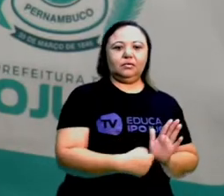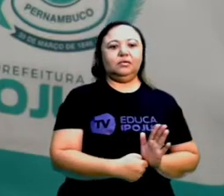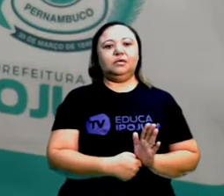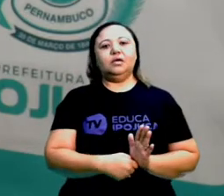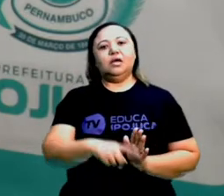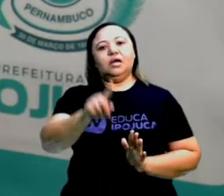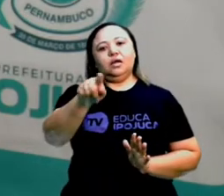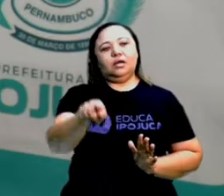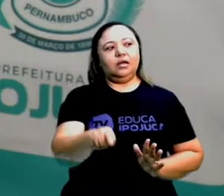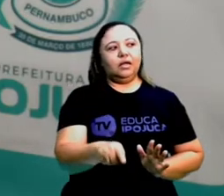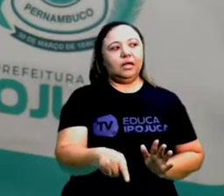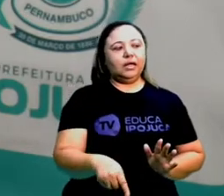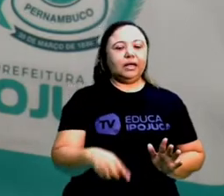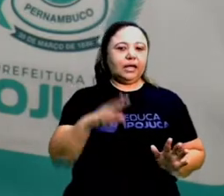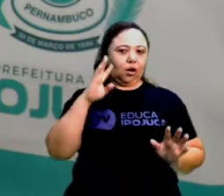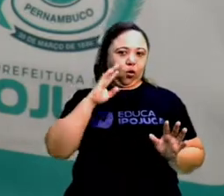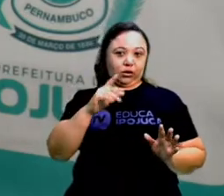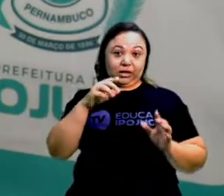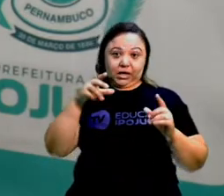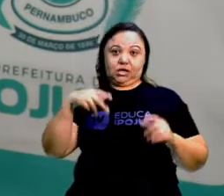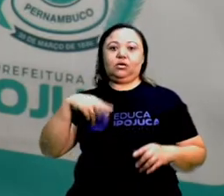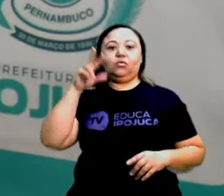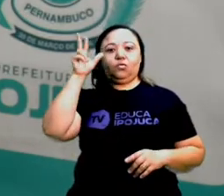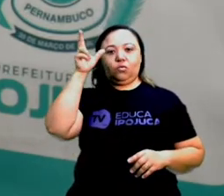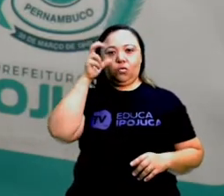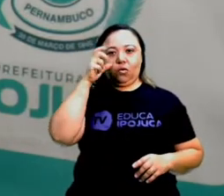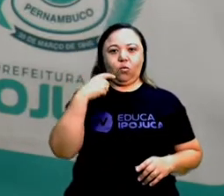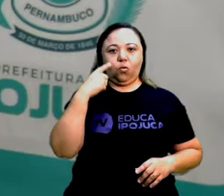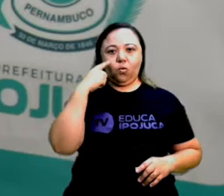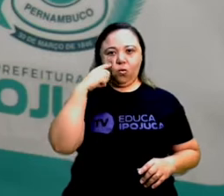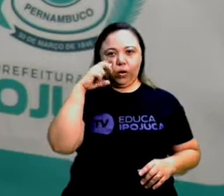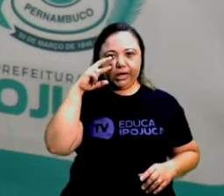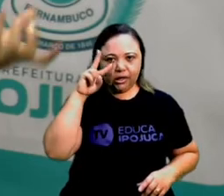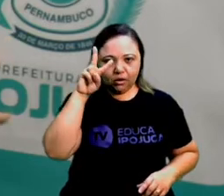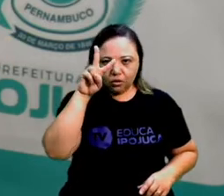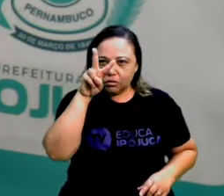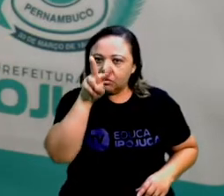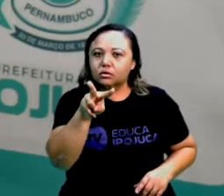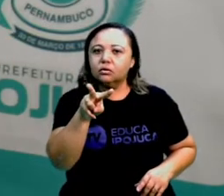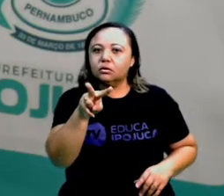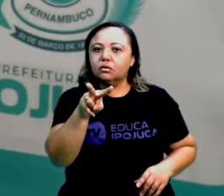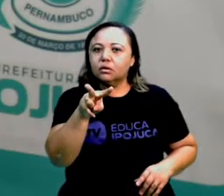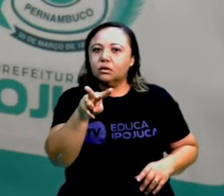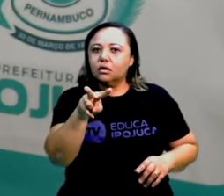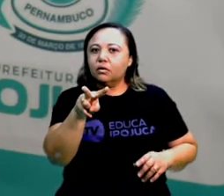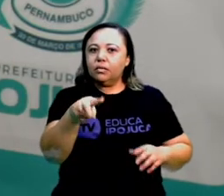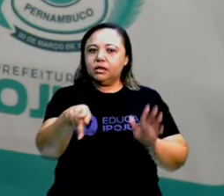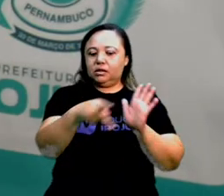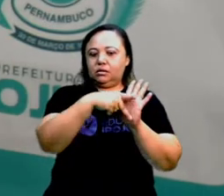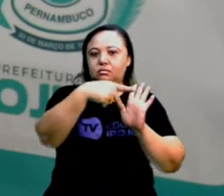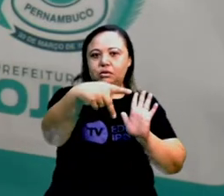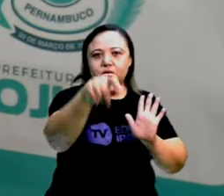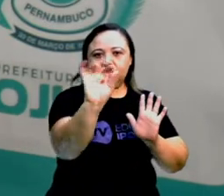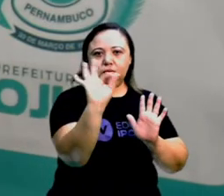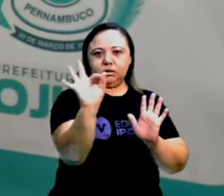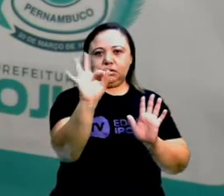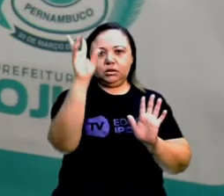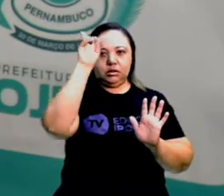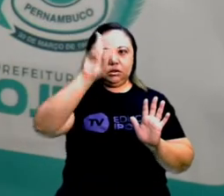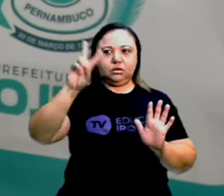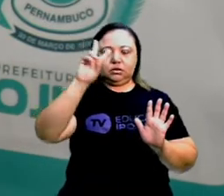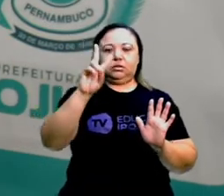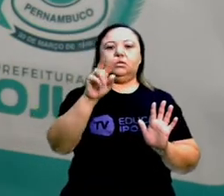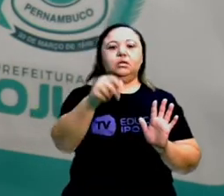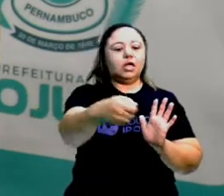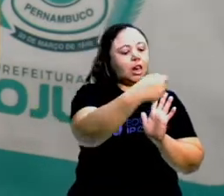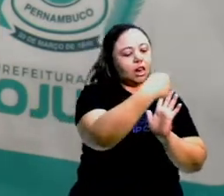ou seja, ele observa os fatos, mas ele não participa dos acontecimentos, ele narra apenas